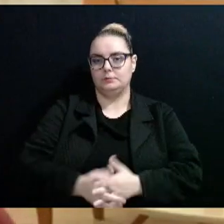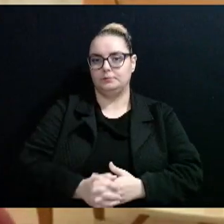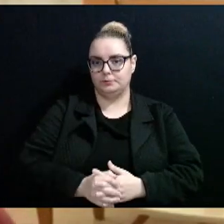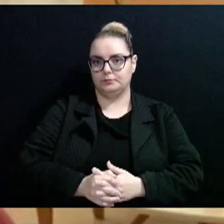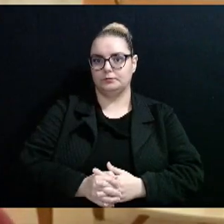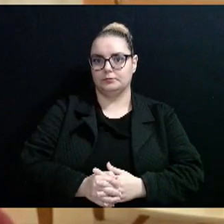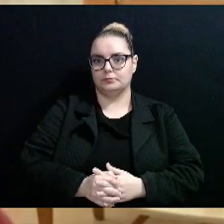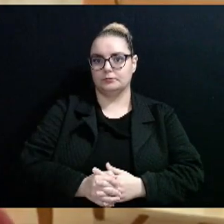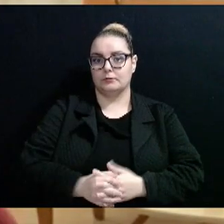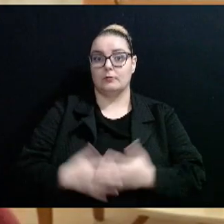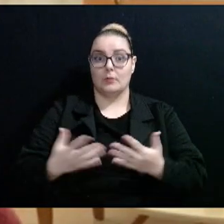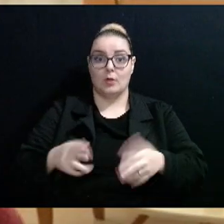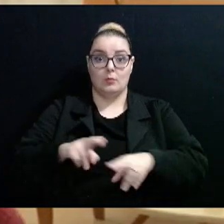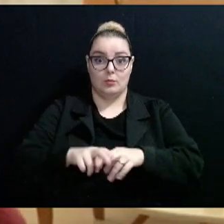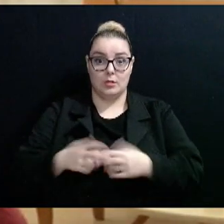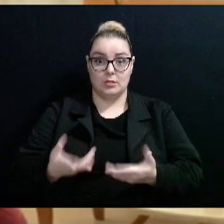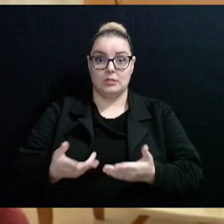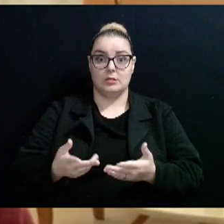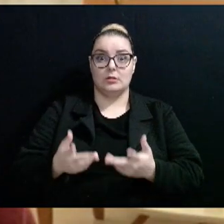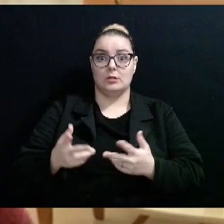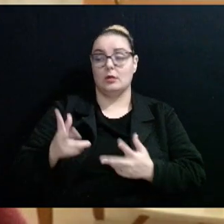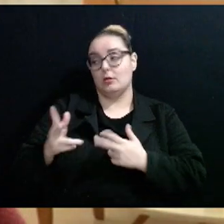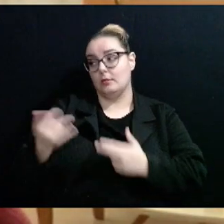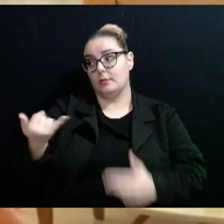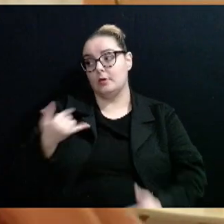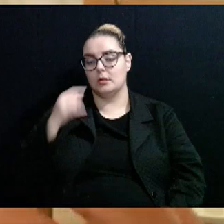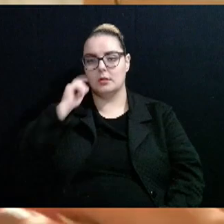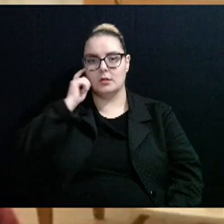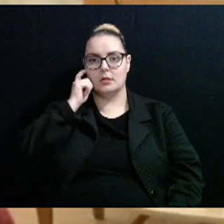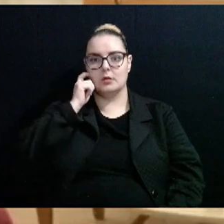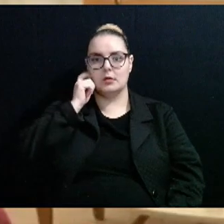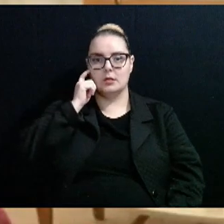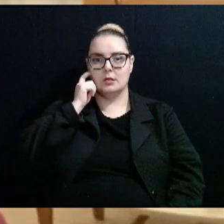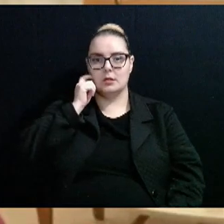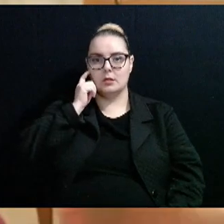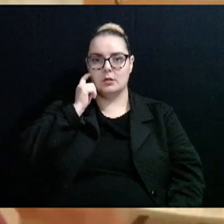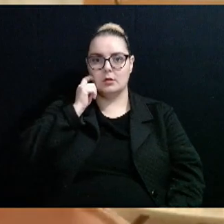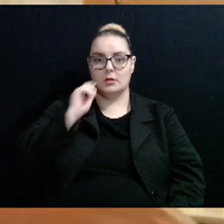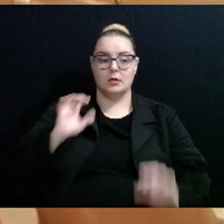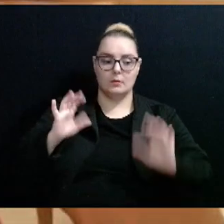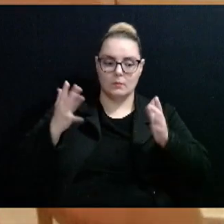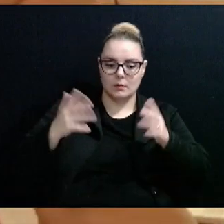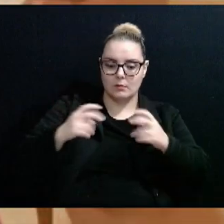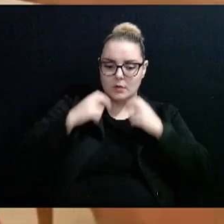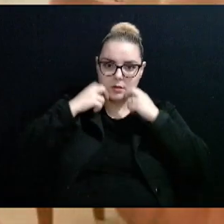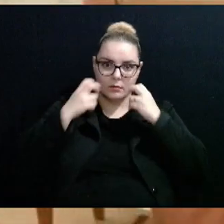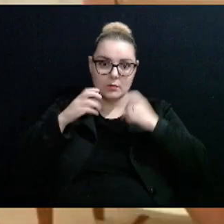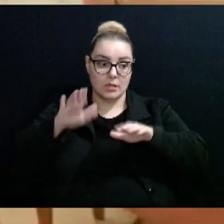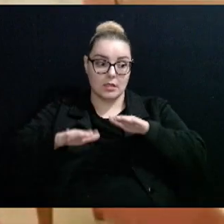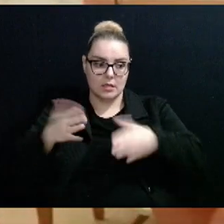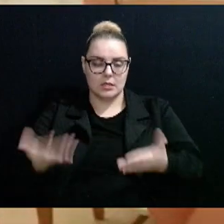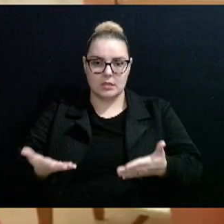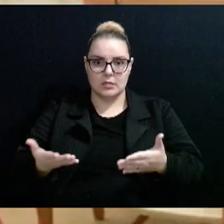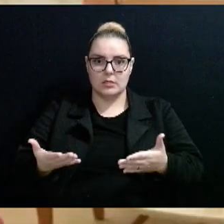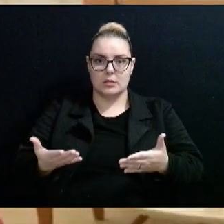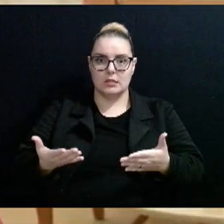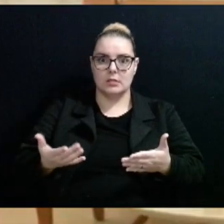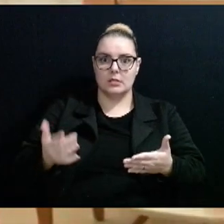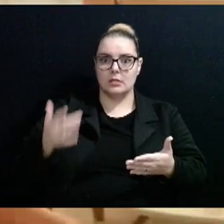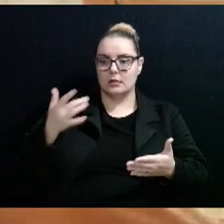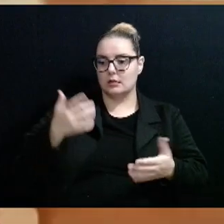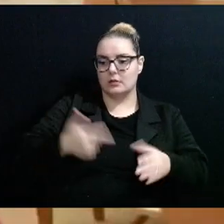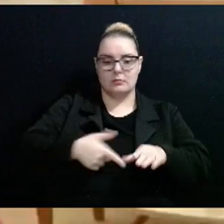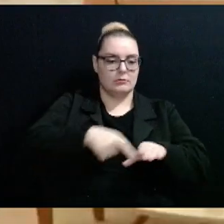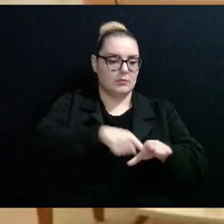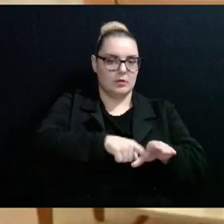isso que você, como você disse, né? Entramos nas festas mais tímidos e, de repente, estamos ali sem sapato,